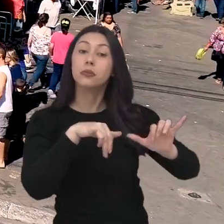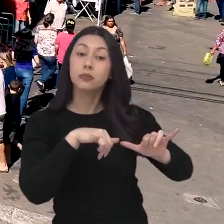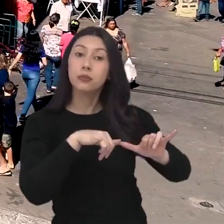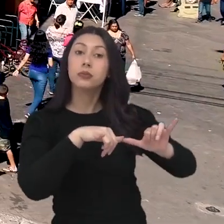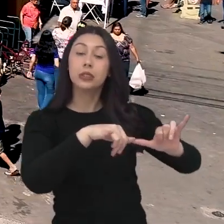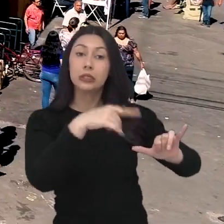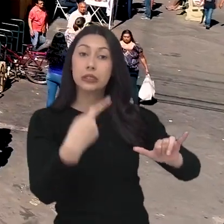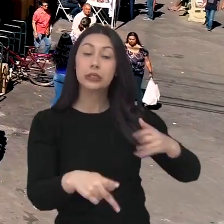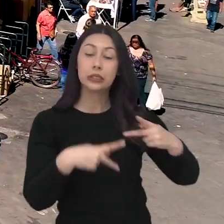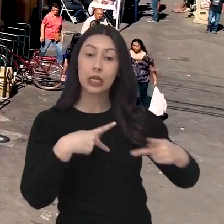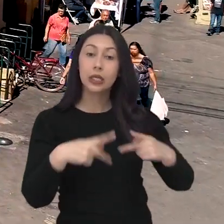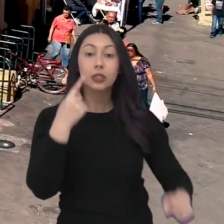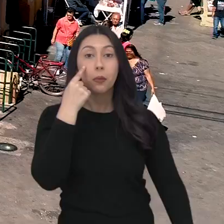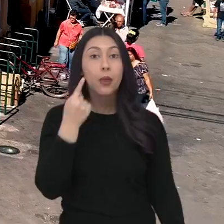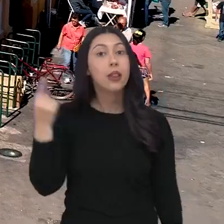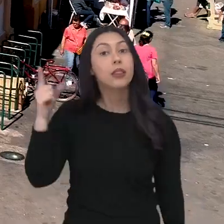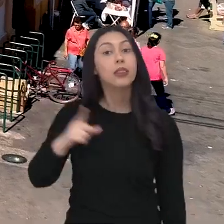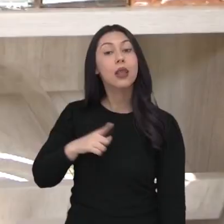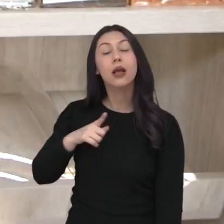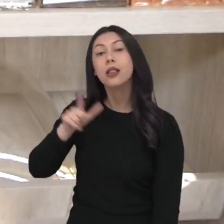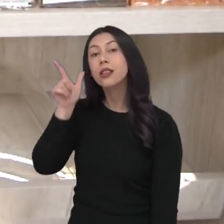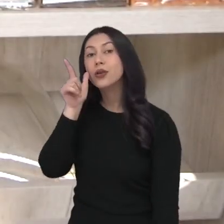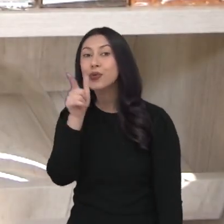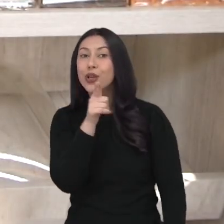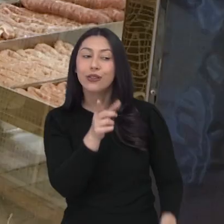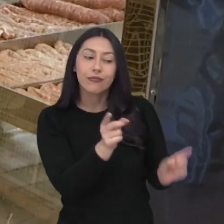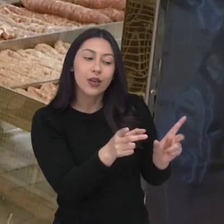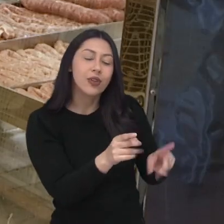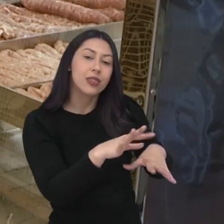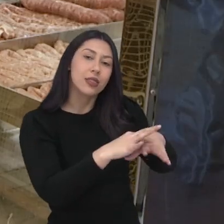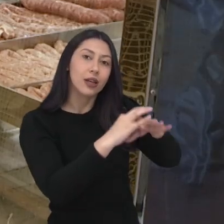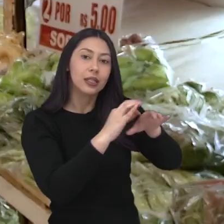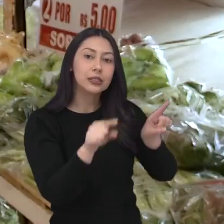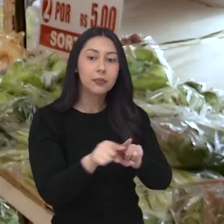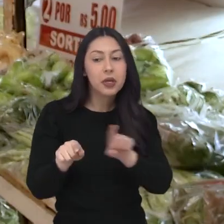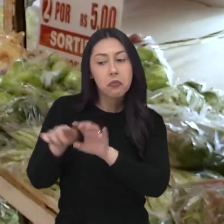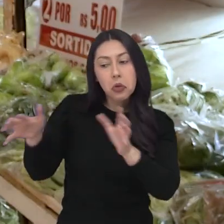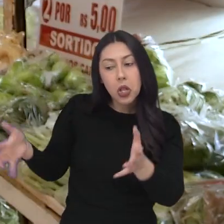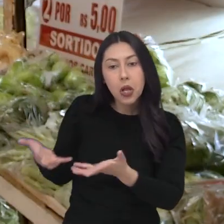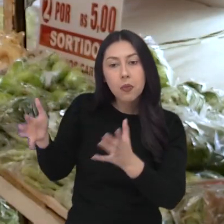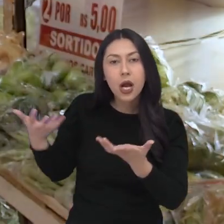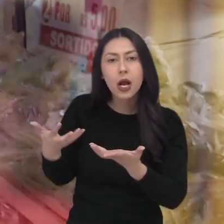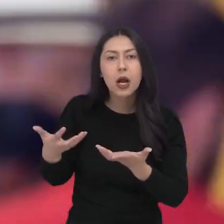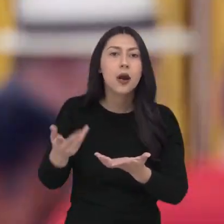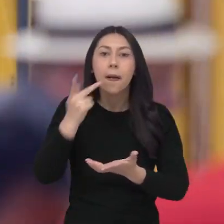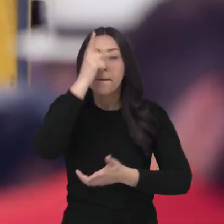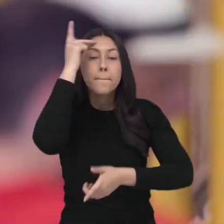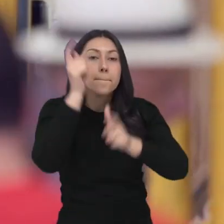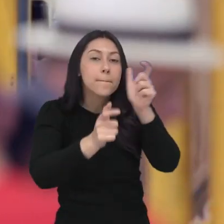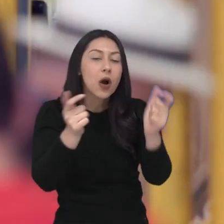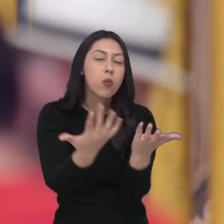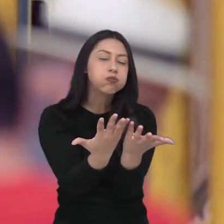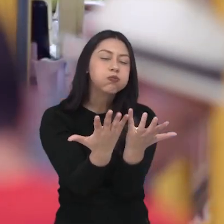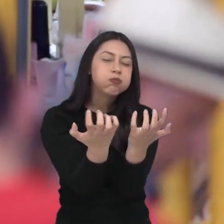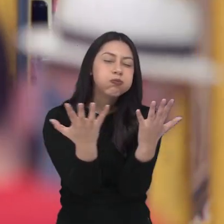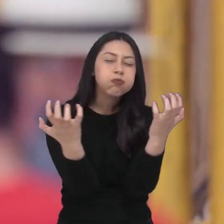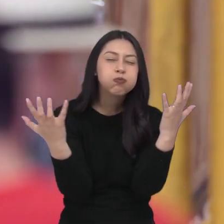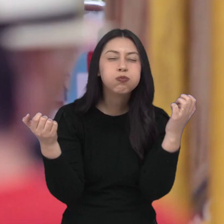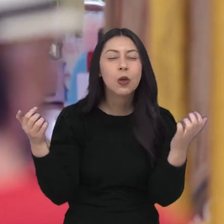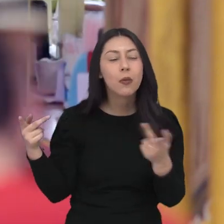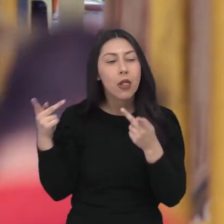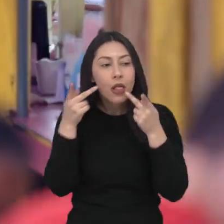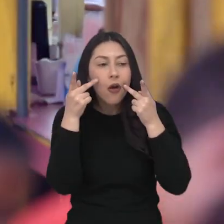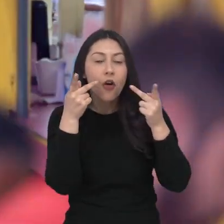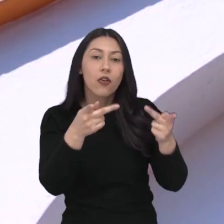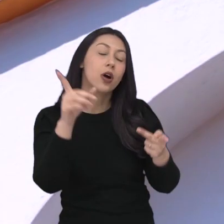o Mercadão, como todo mundo conhece, abriga lanchonetes, açougues e bancas de verduras. São milhares de visitantes todos